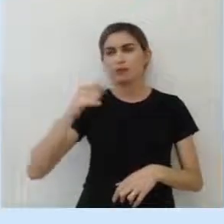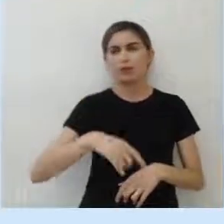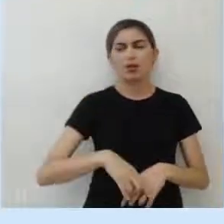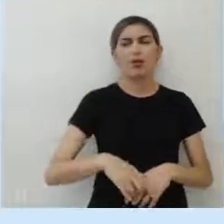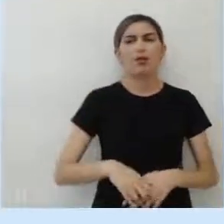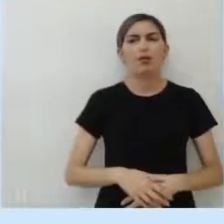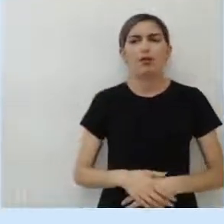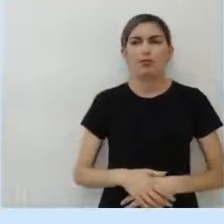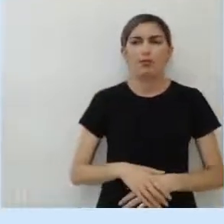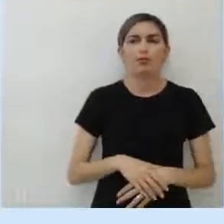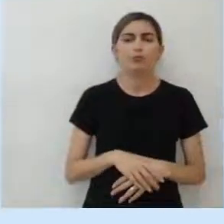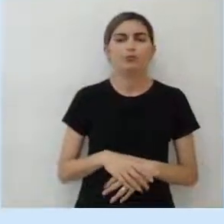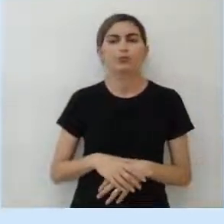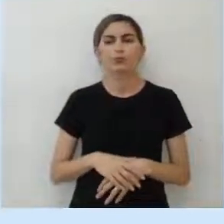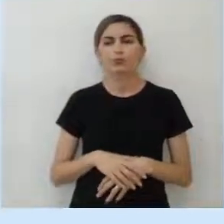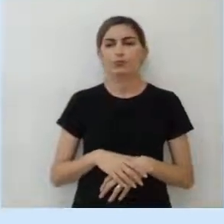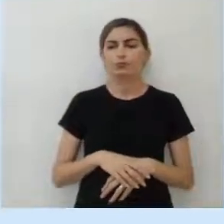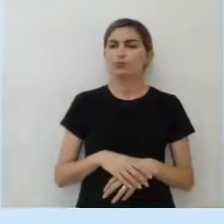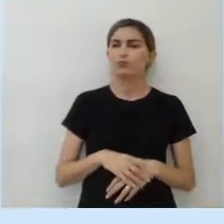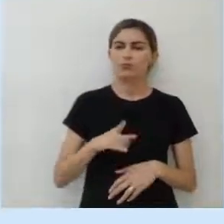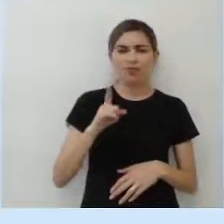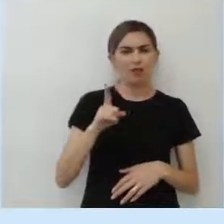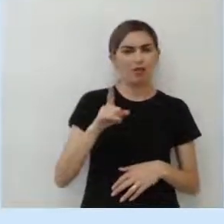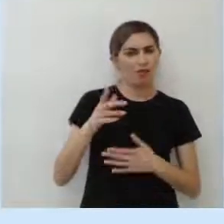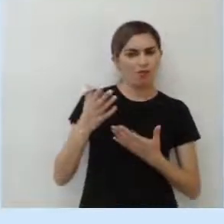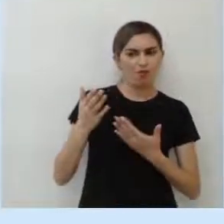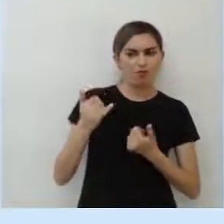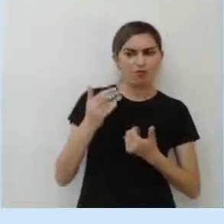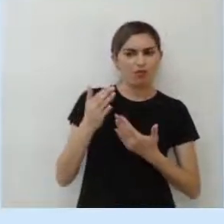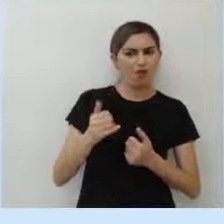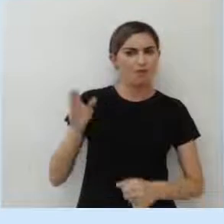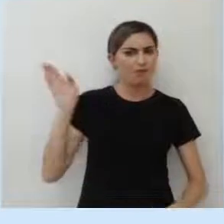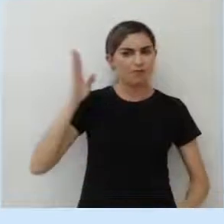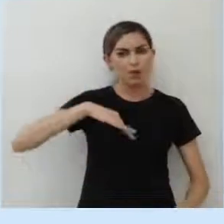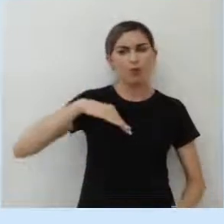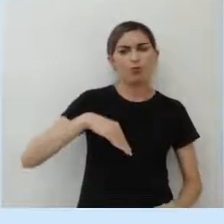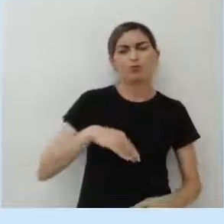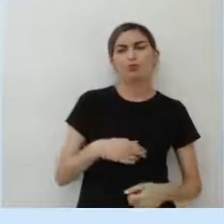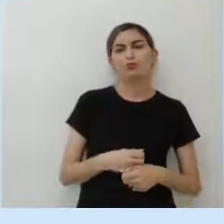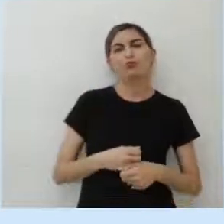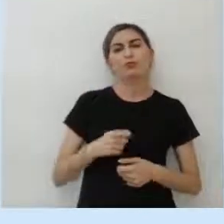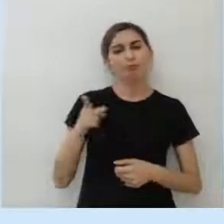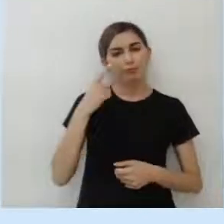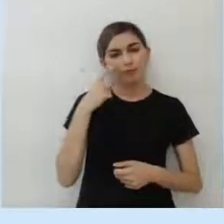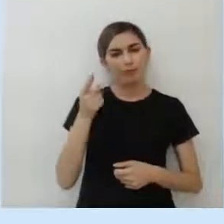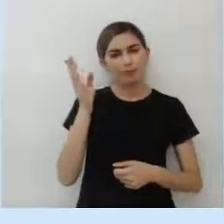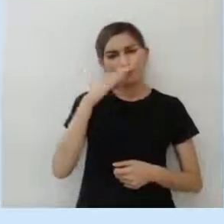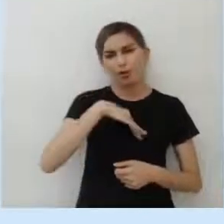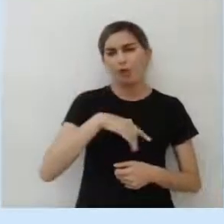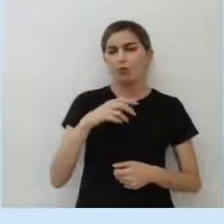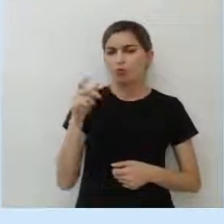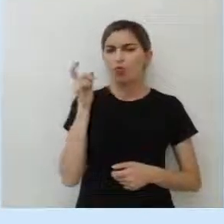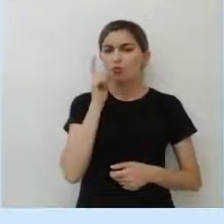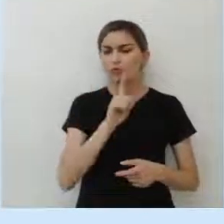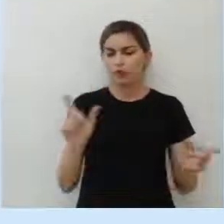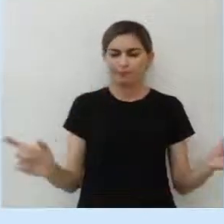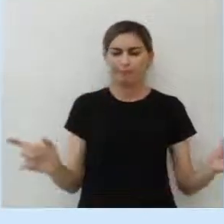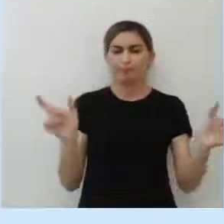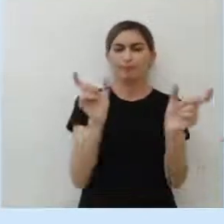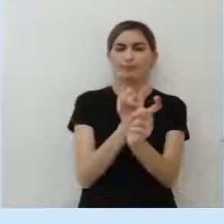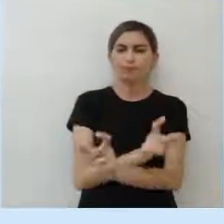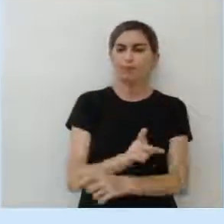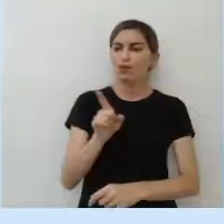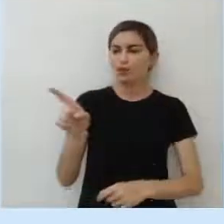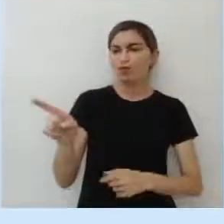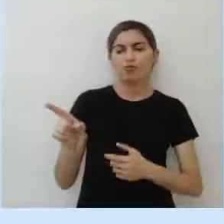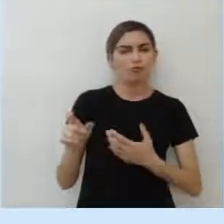caso. Olha só. Ele é um rapaz mau. Então veja, se eu conseguir trocar o